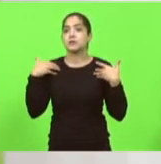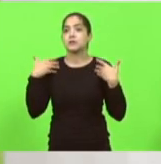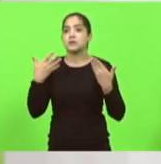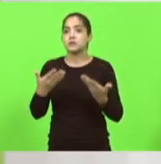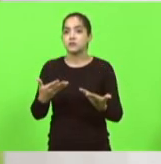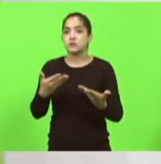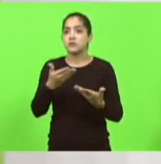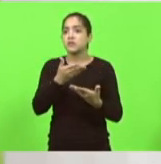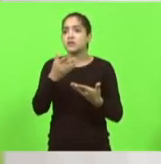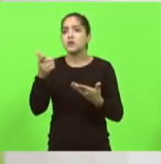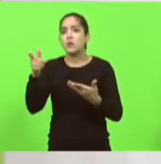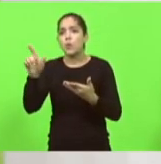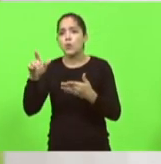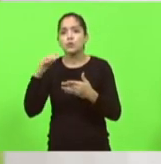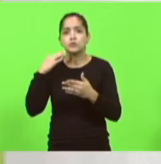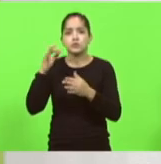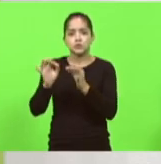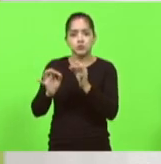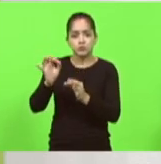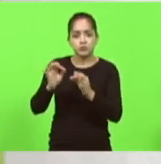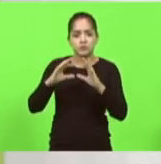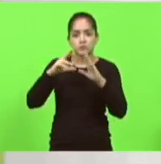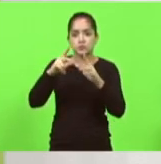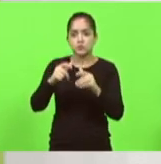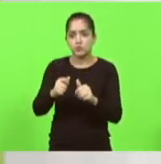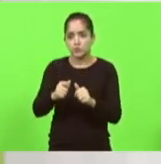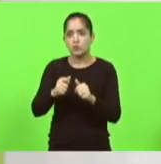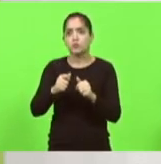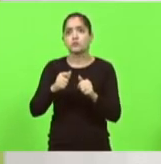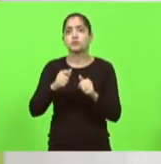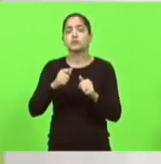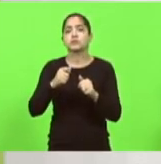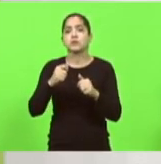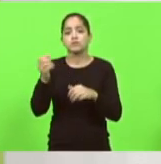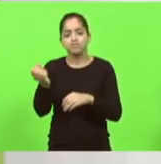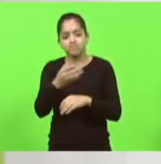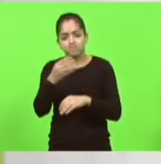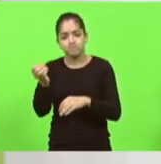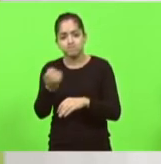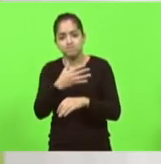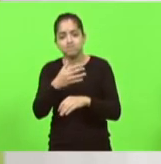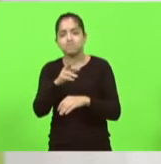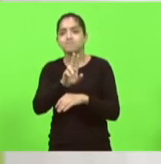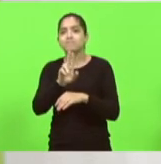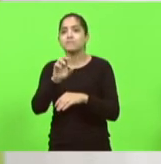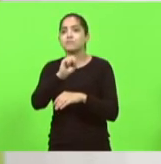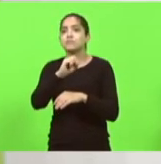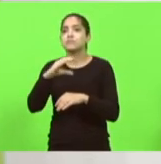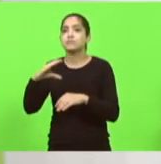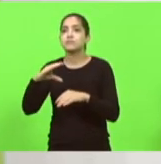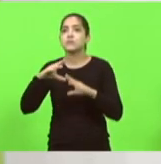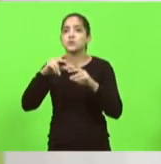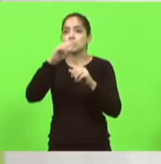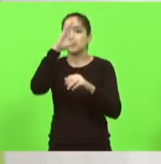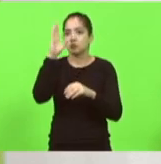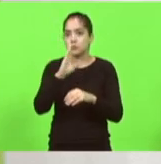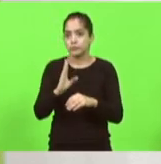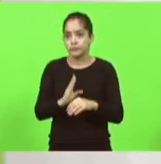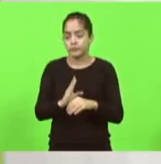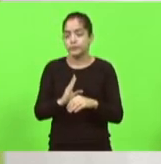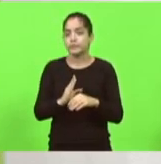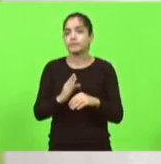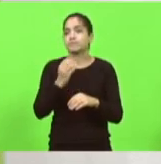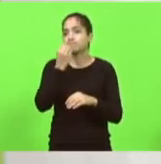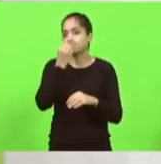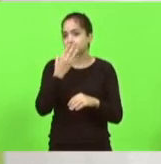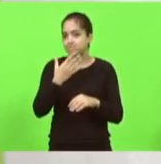outros juízes, outros parceiros, que todos os catarinenses continuem inovando e levando o nome de Santa Catarina em todo o Brasil. É muito bom para